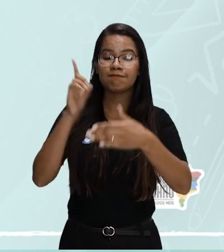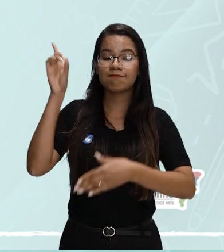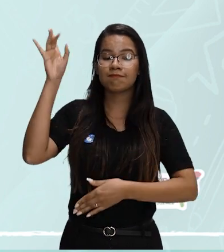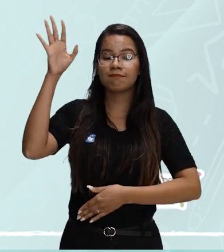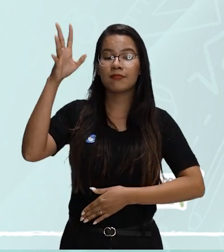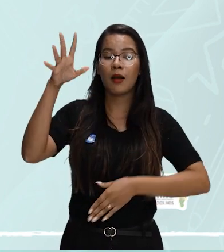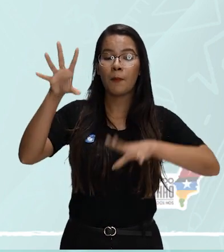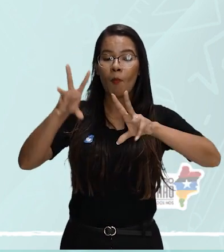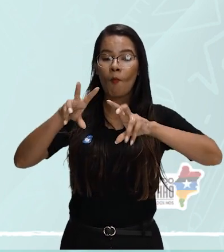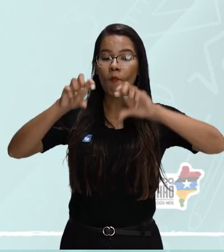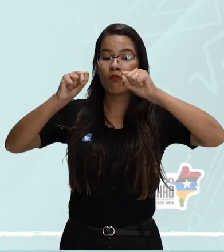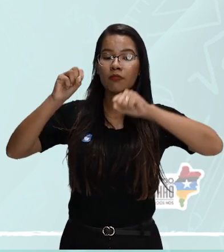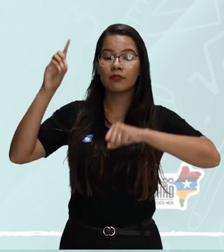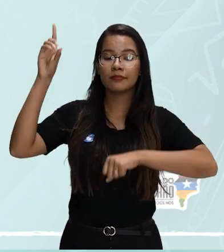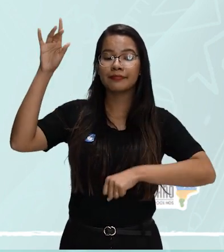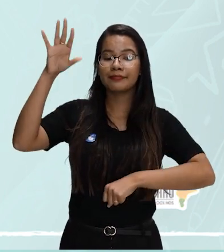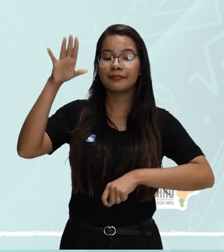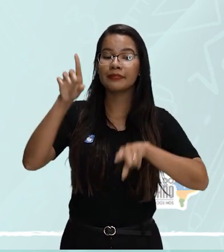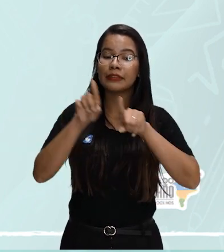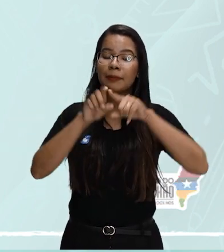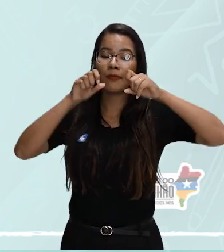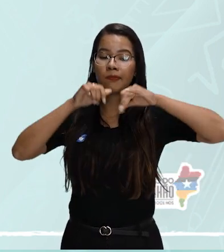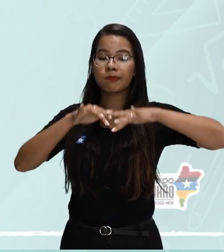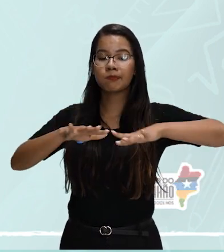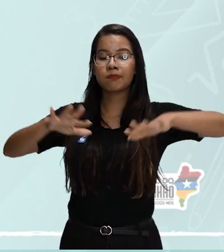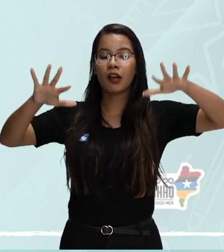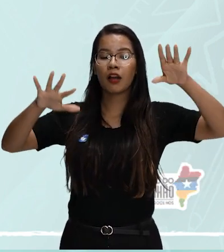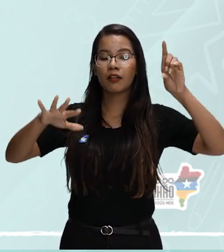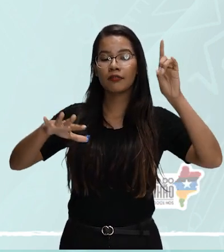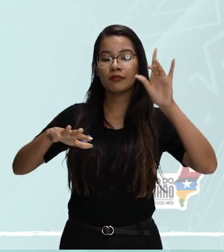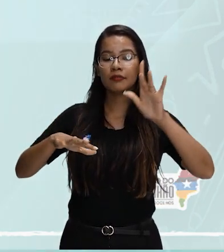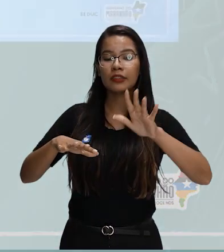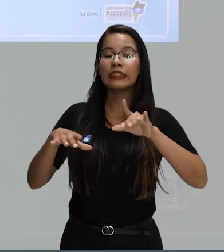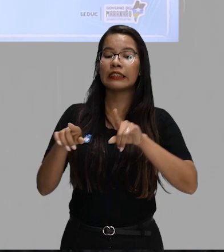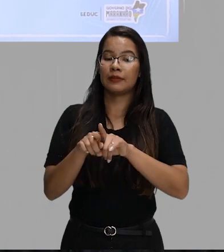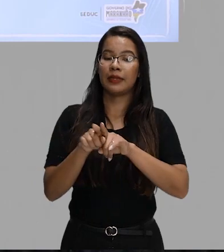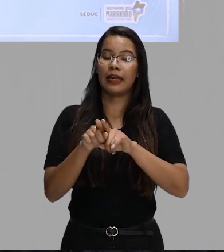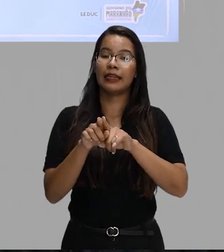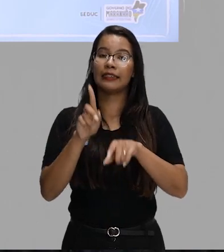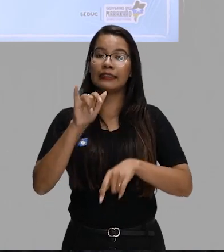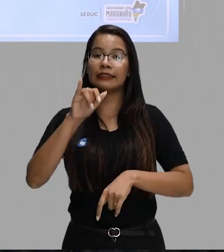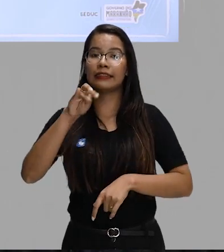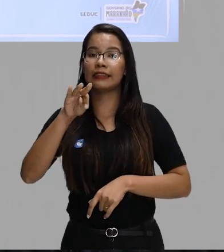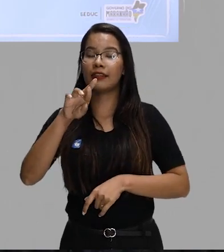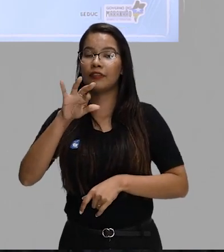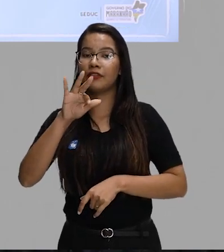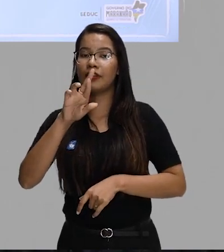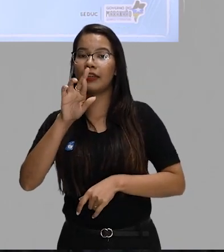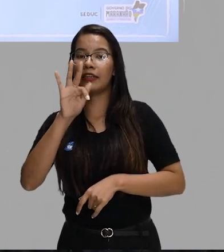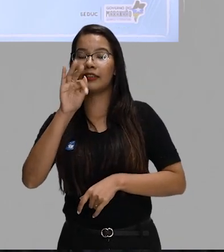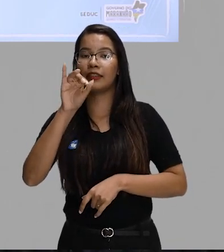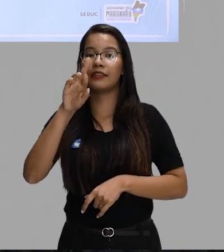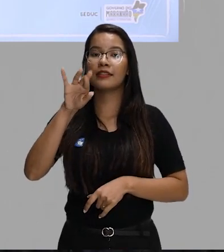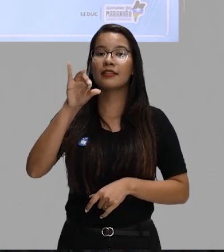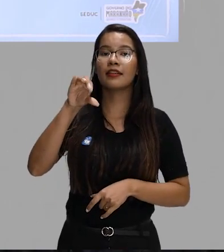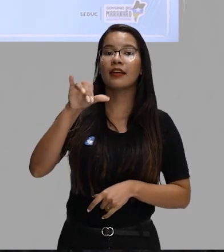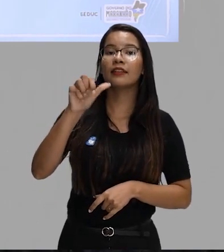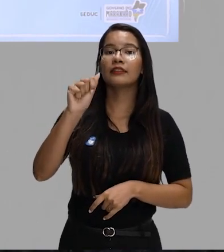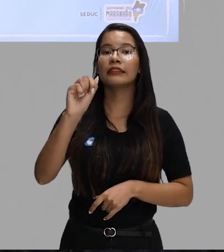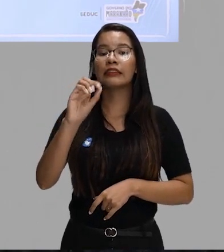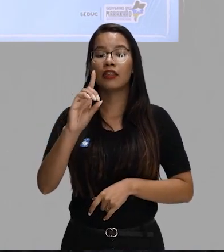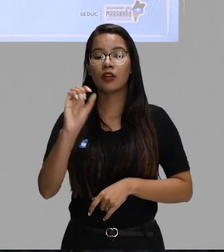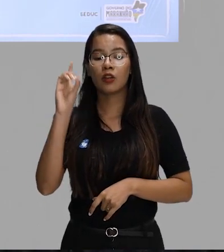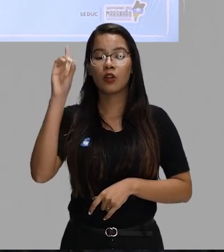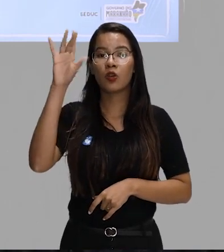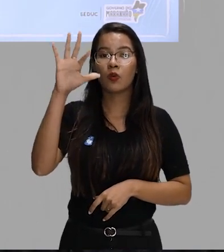luz e a interferência da luz. E vamos finalizar falando sobre a cor dos objetos.